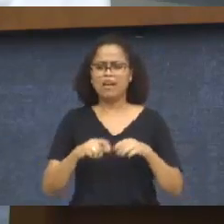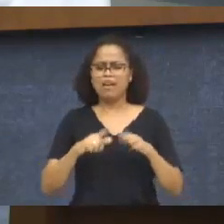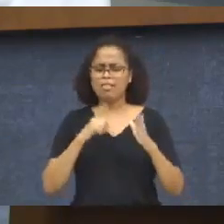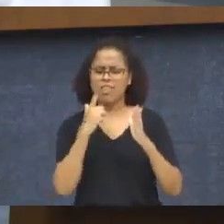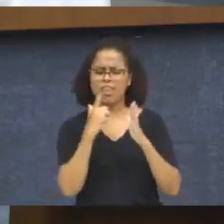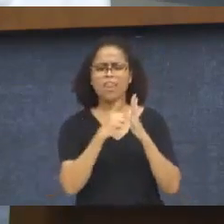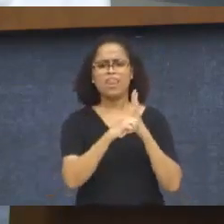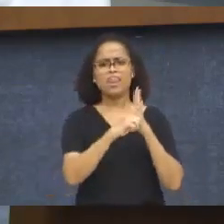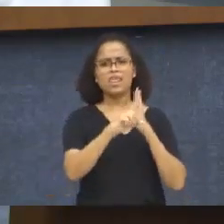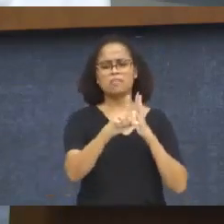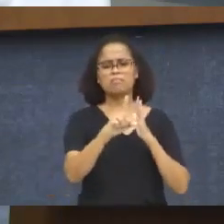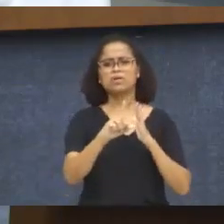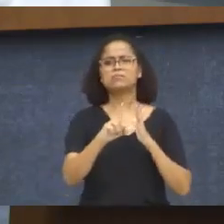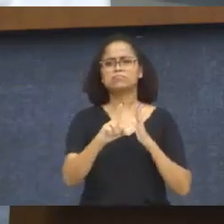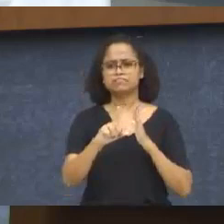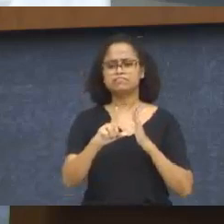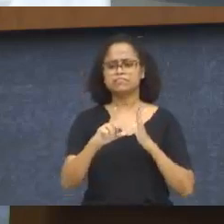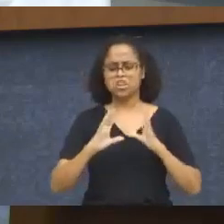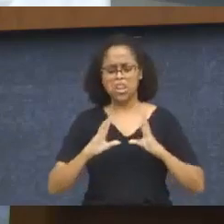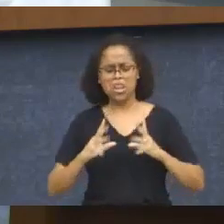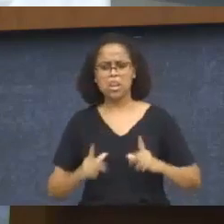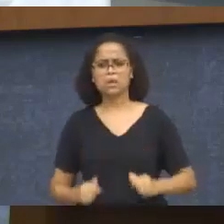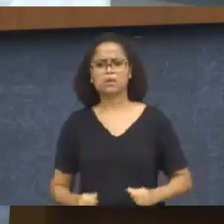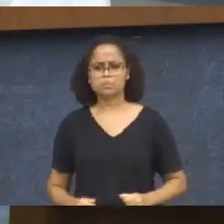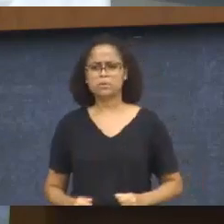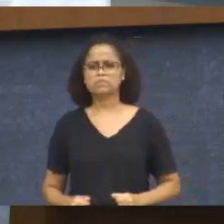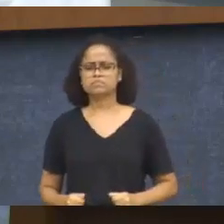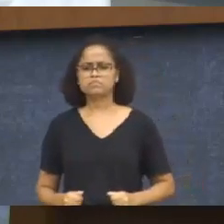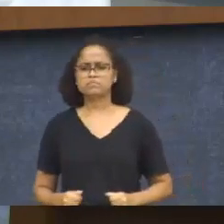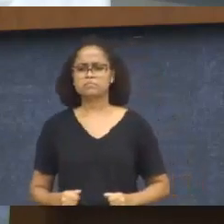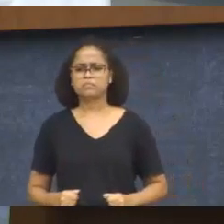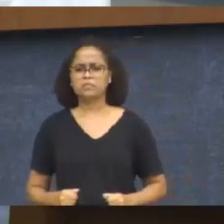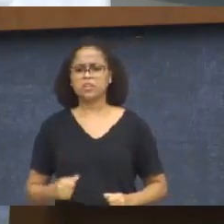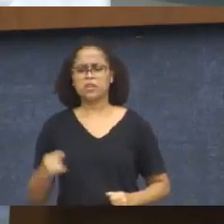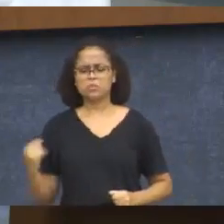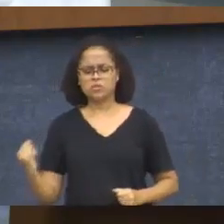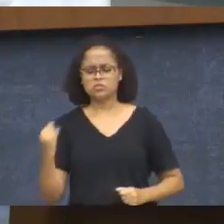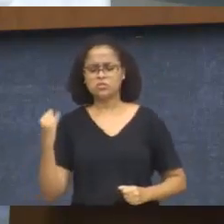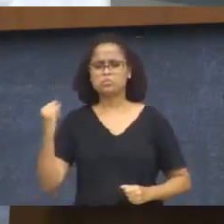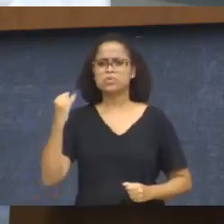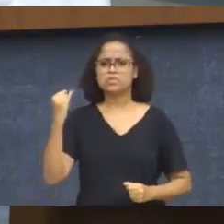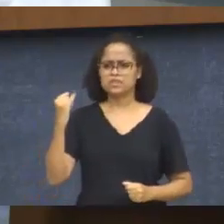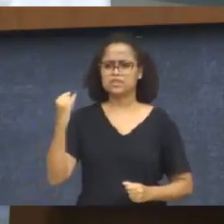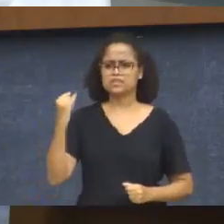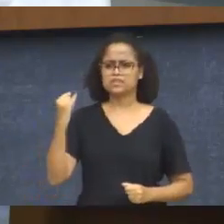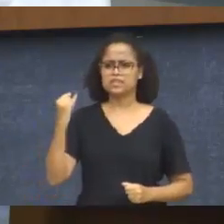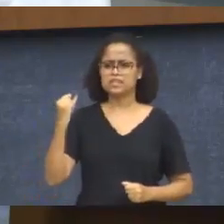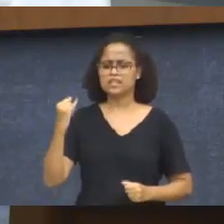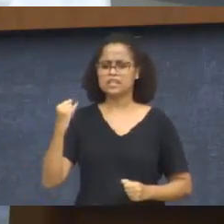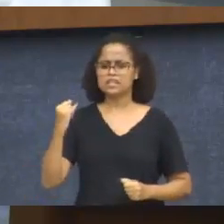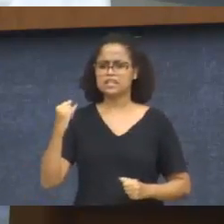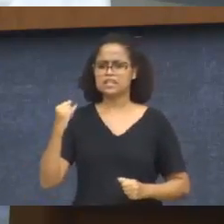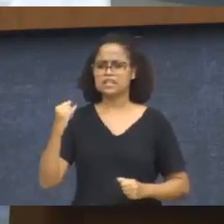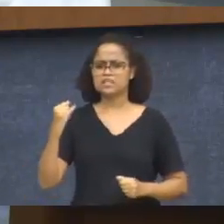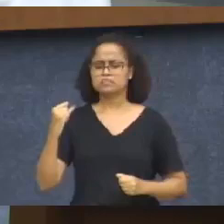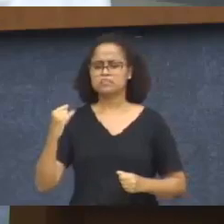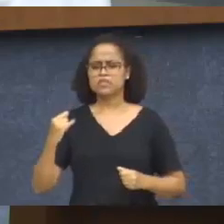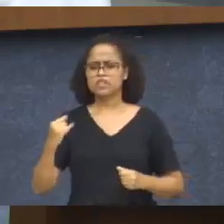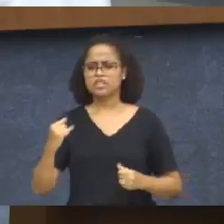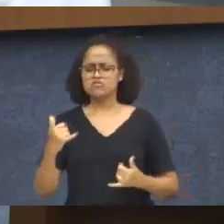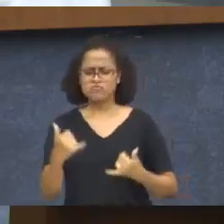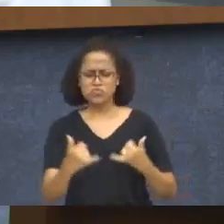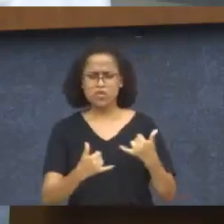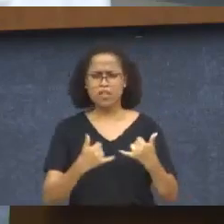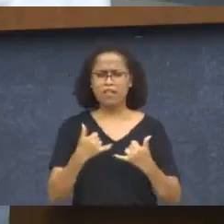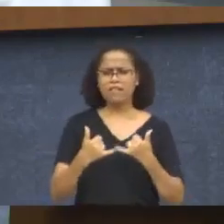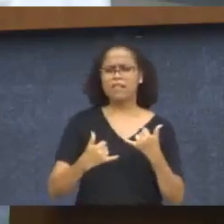ela volte a ocupar o espaço que ocupou antes, principalmente na questão do lazer. Ela já foi um centro